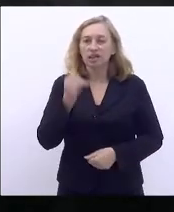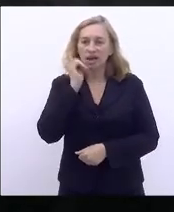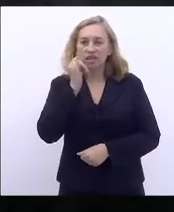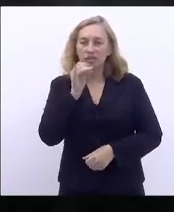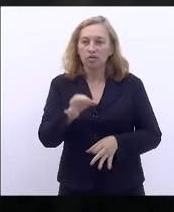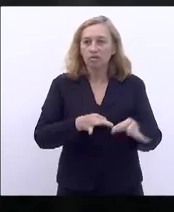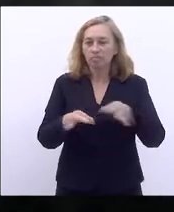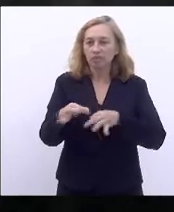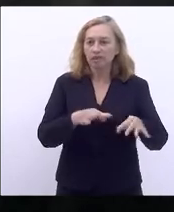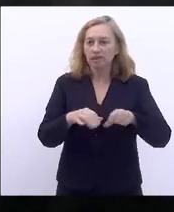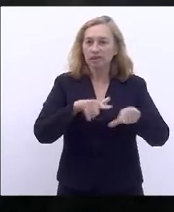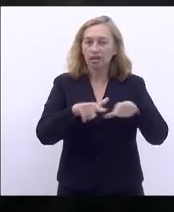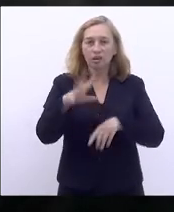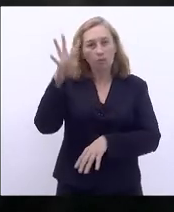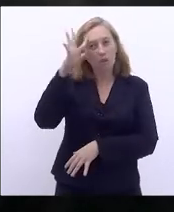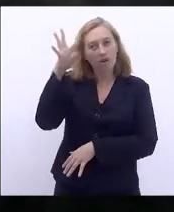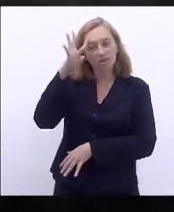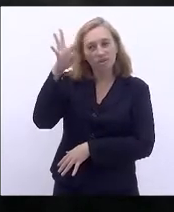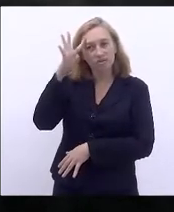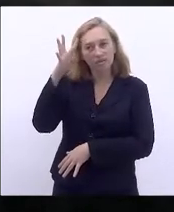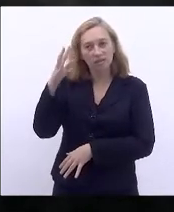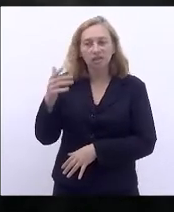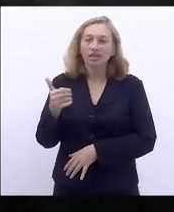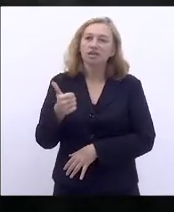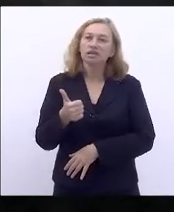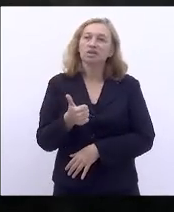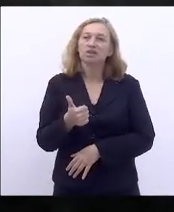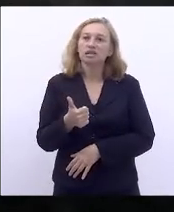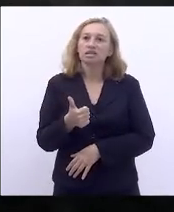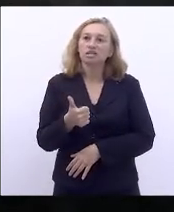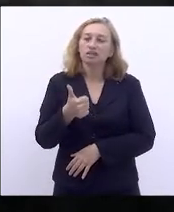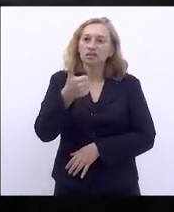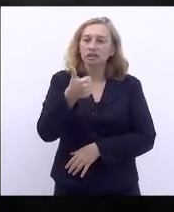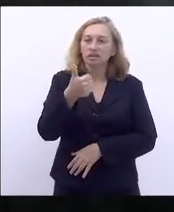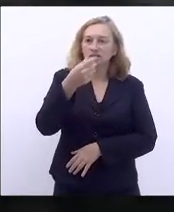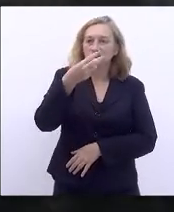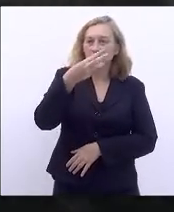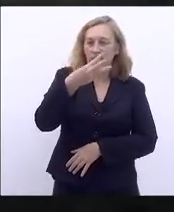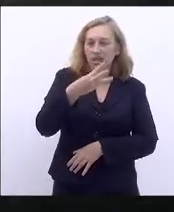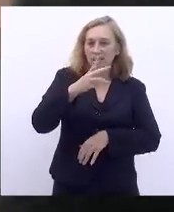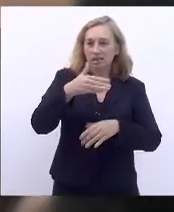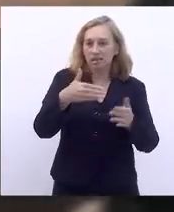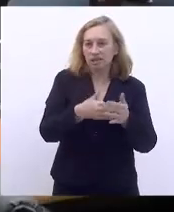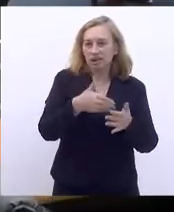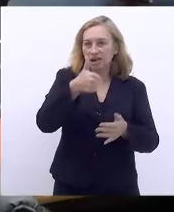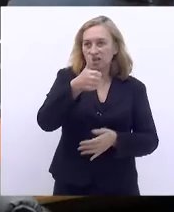trabalho. Quarta-feira, de 13 às 14 horas. Ok.